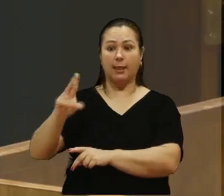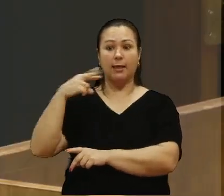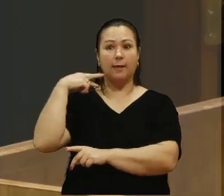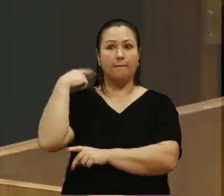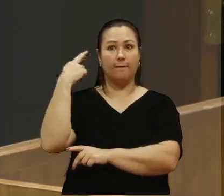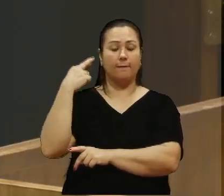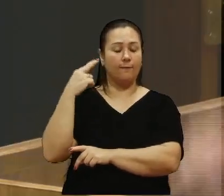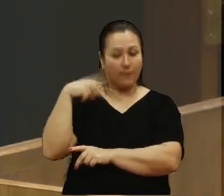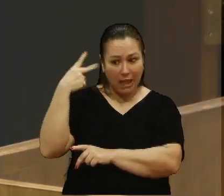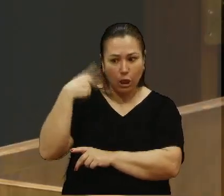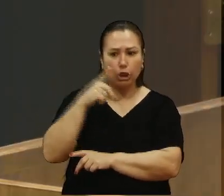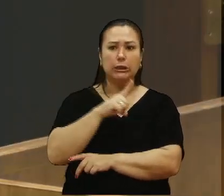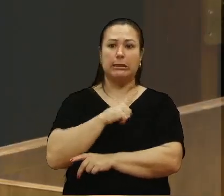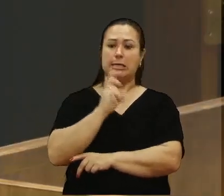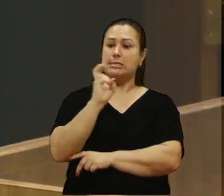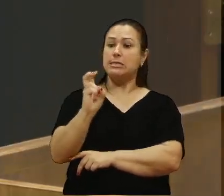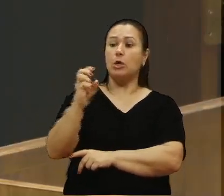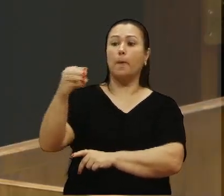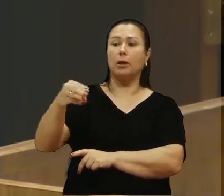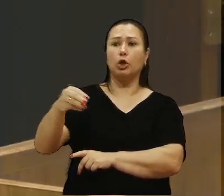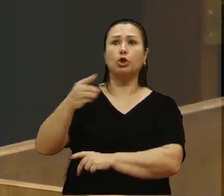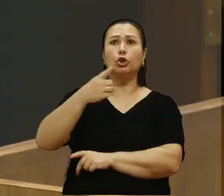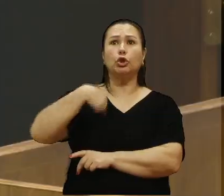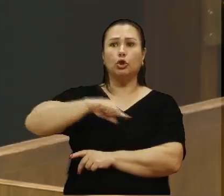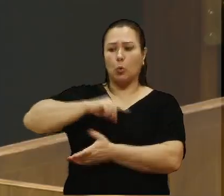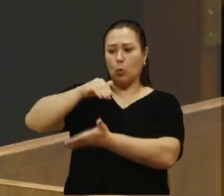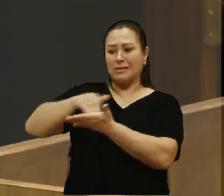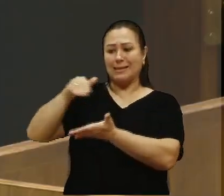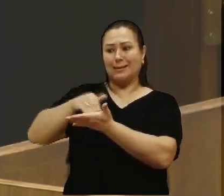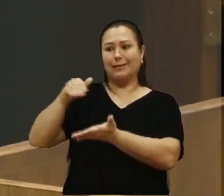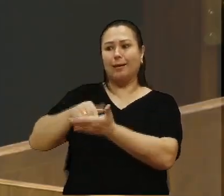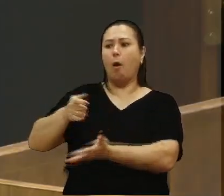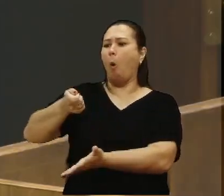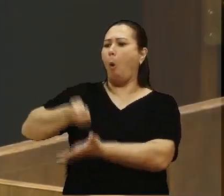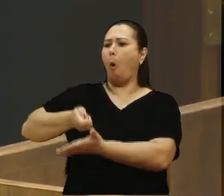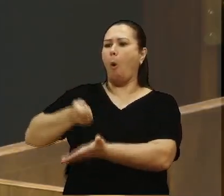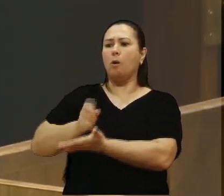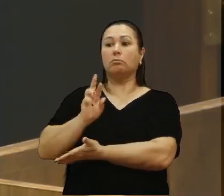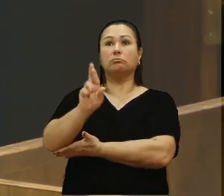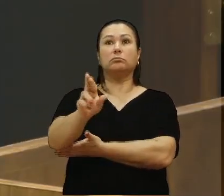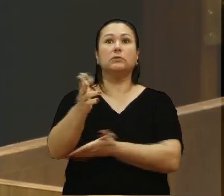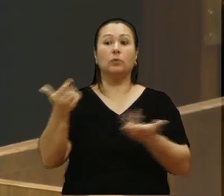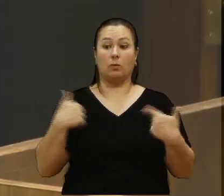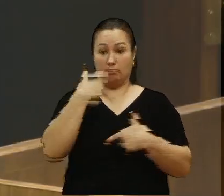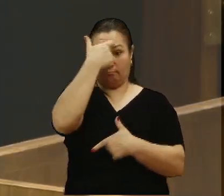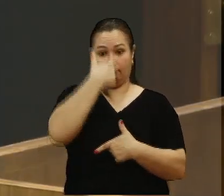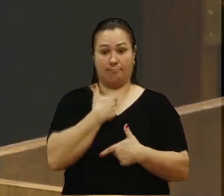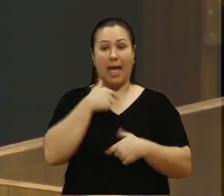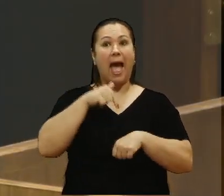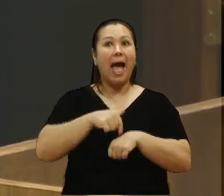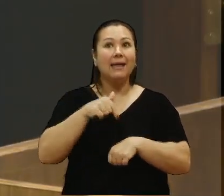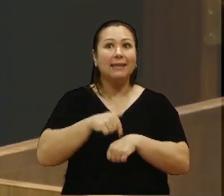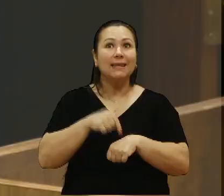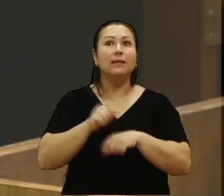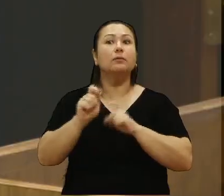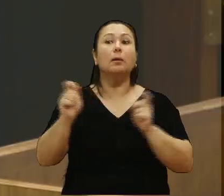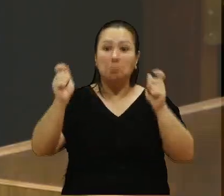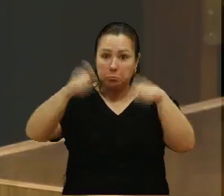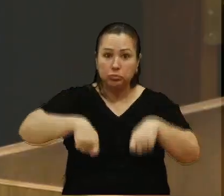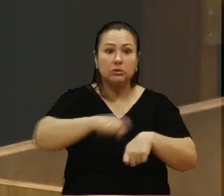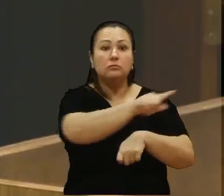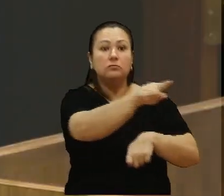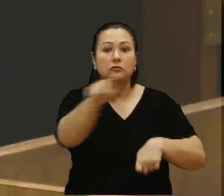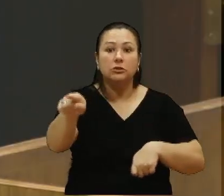minutos e os secretários têm obrigação de responder. Então eu estou deixando essa